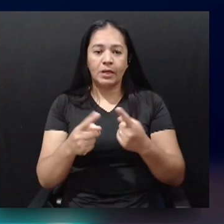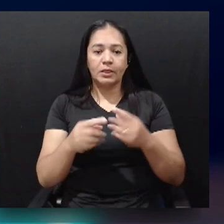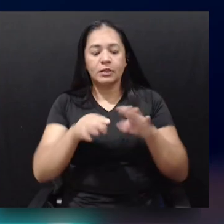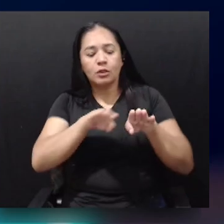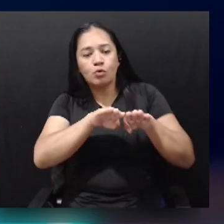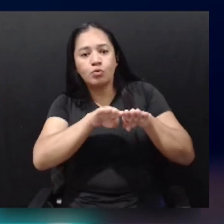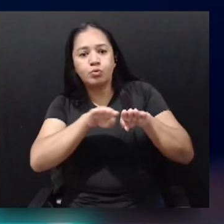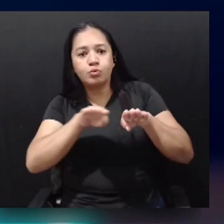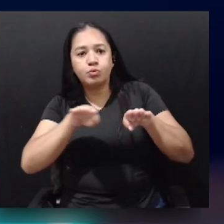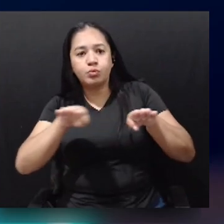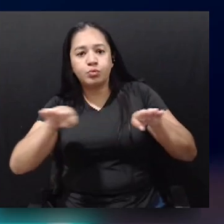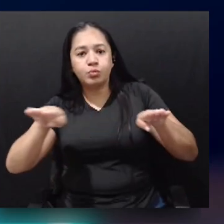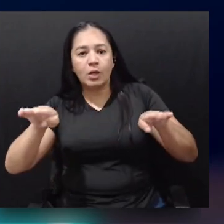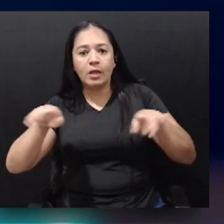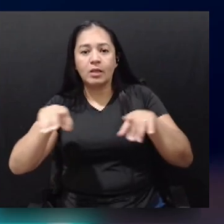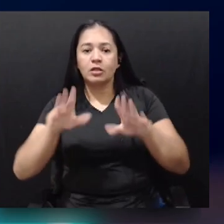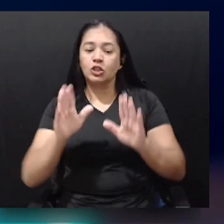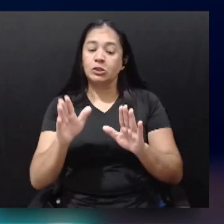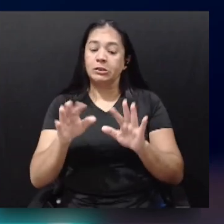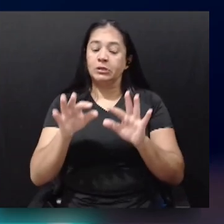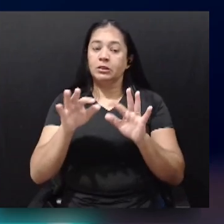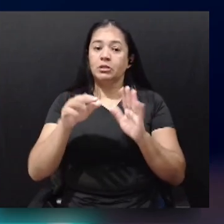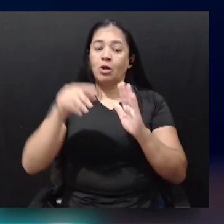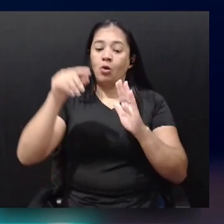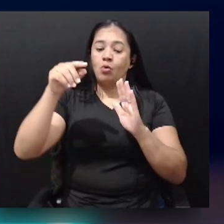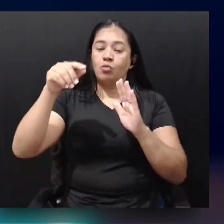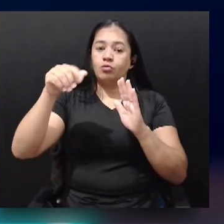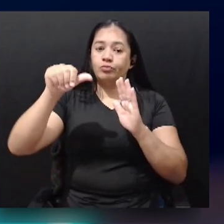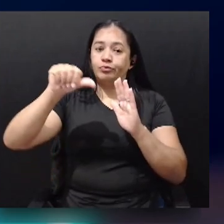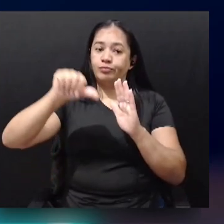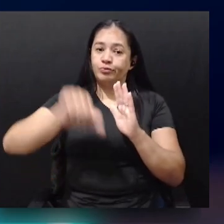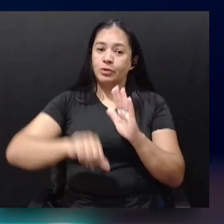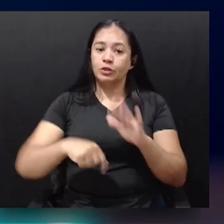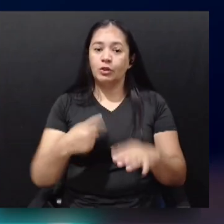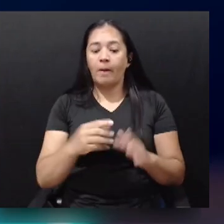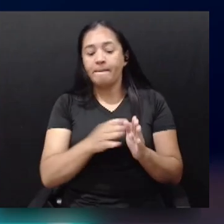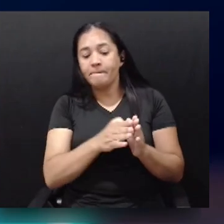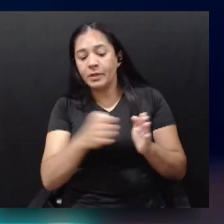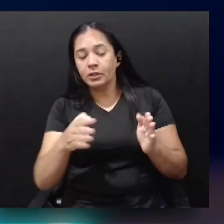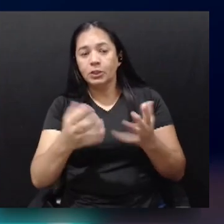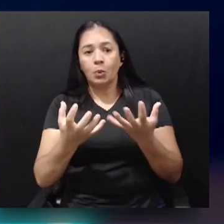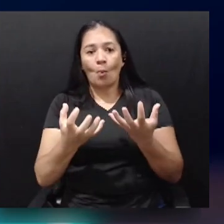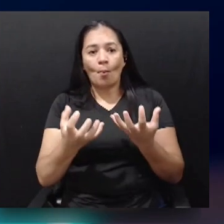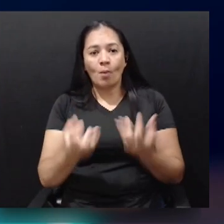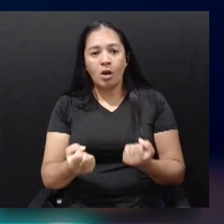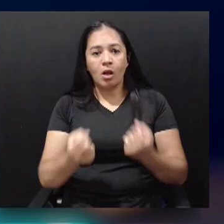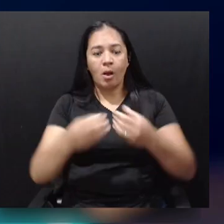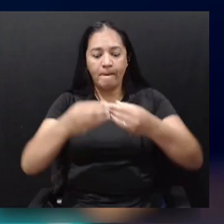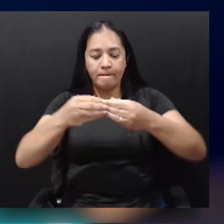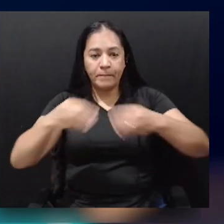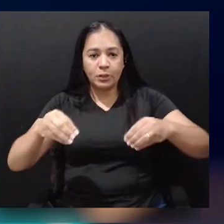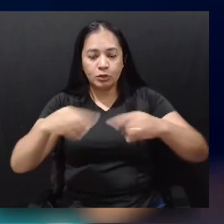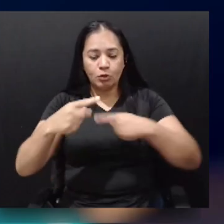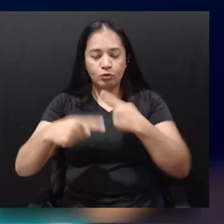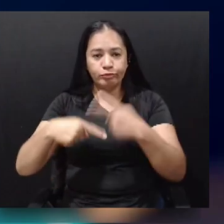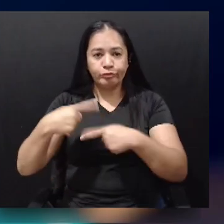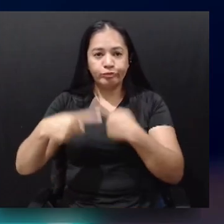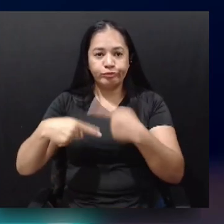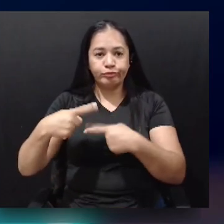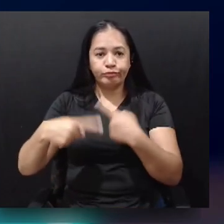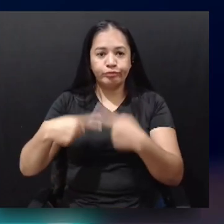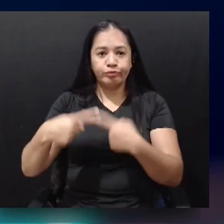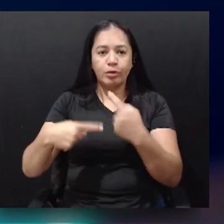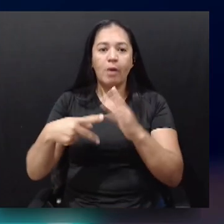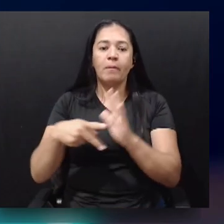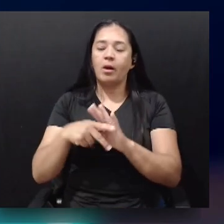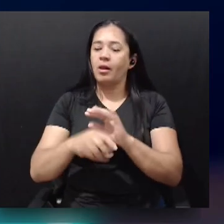né? E ela tem caído drasticamente. Então, nós temos períodos de seca, isso afeta muito o ciclo hidrológico, obviamente.